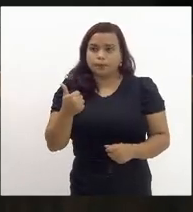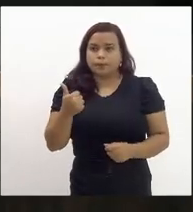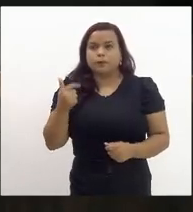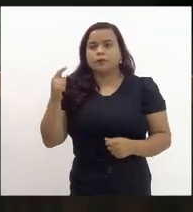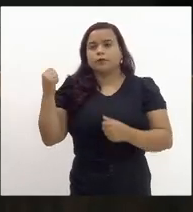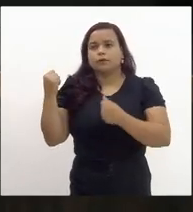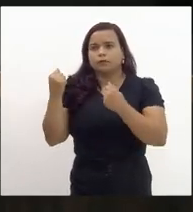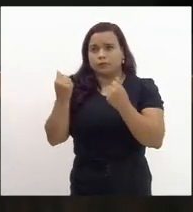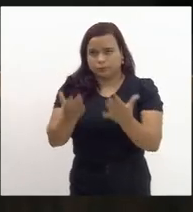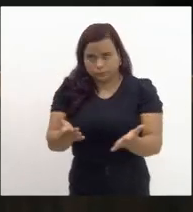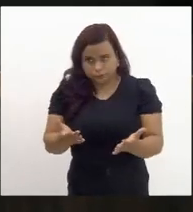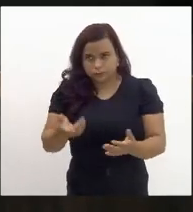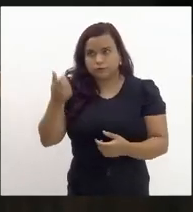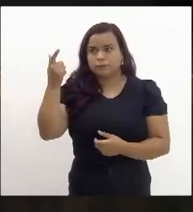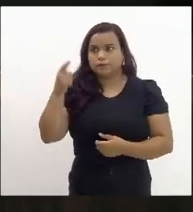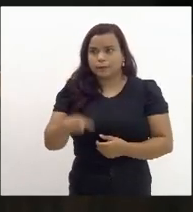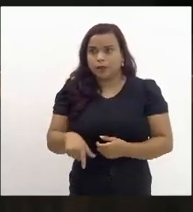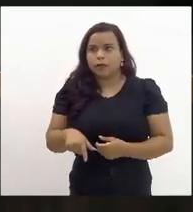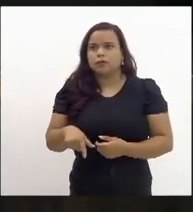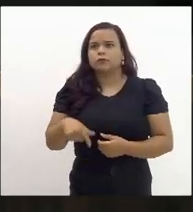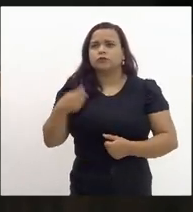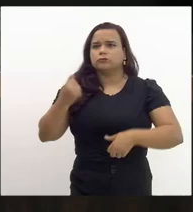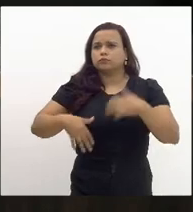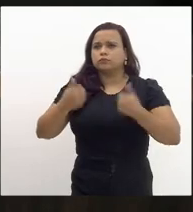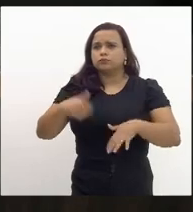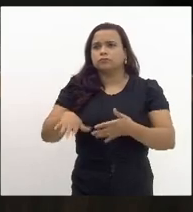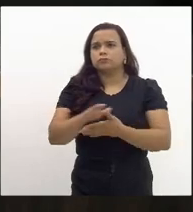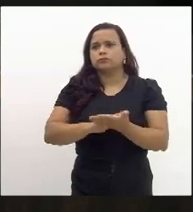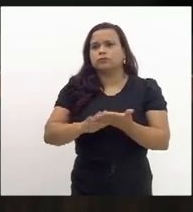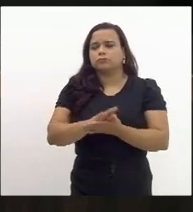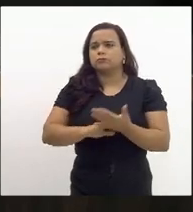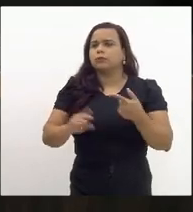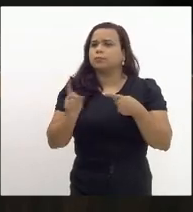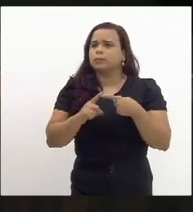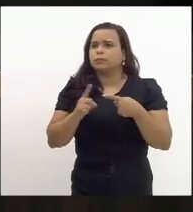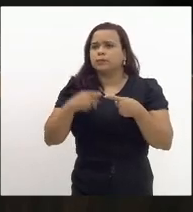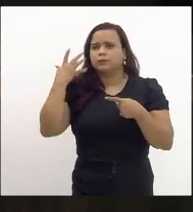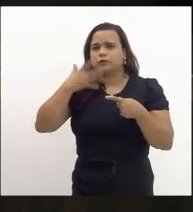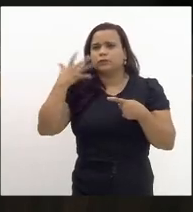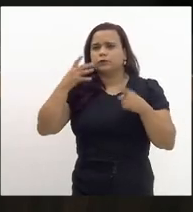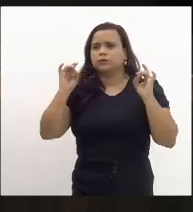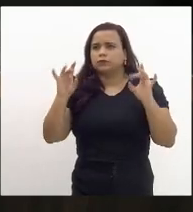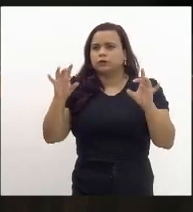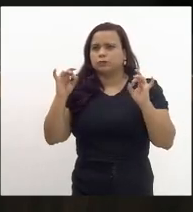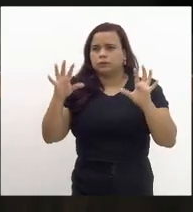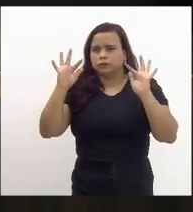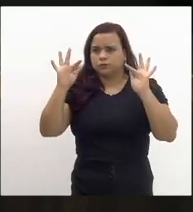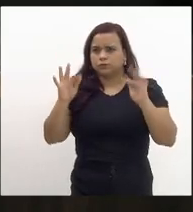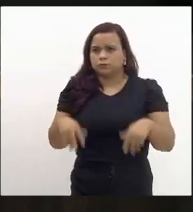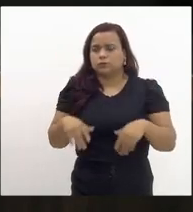a tratar na ordem da primeira sessão extraordinária do dia, mesmo está